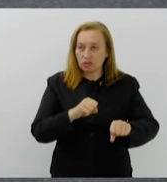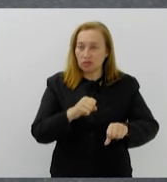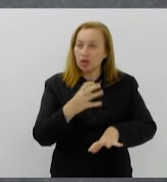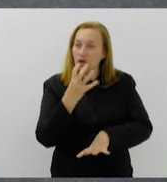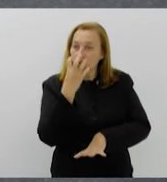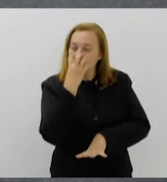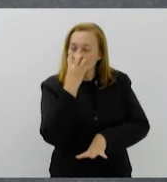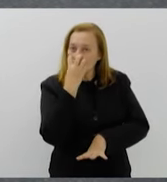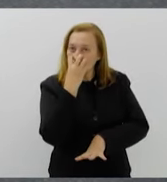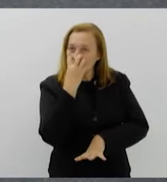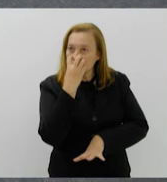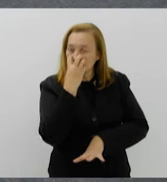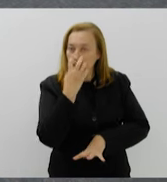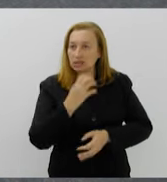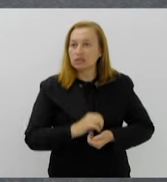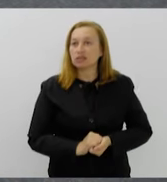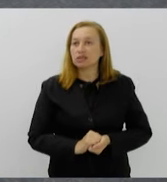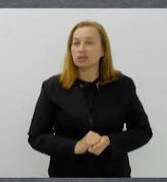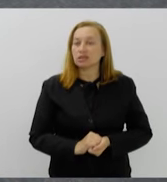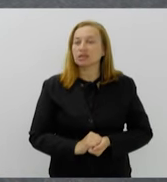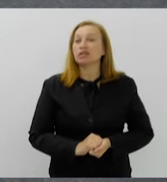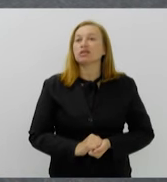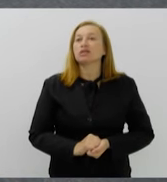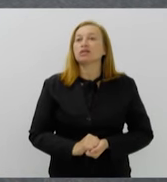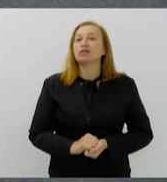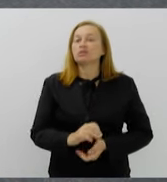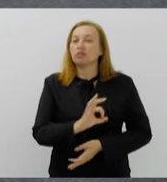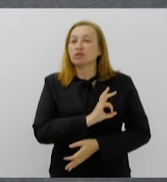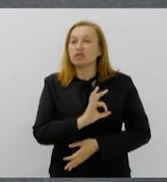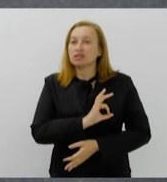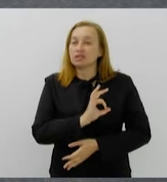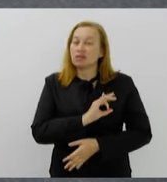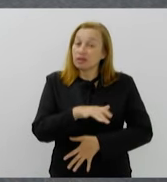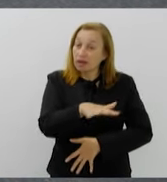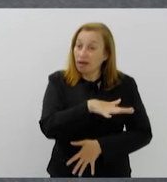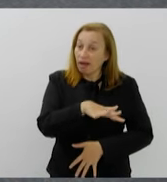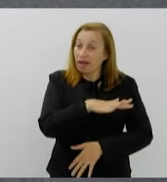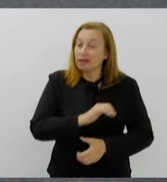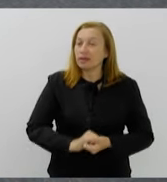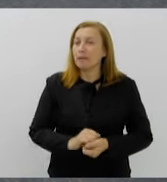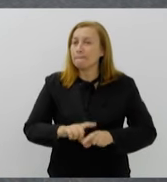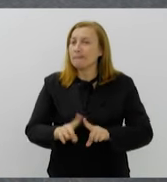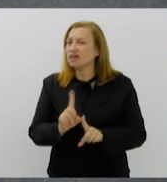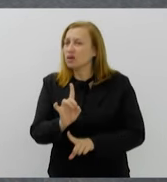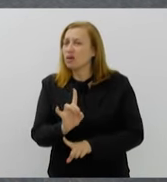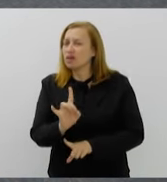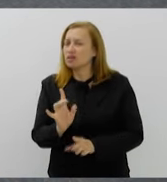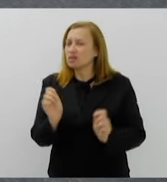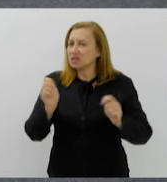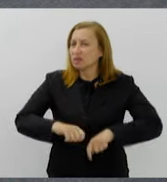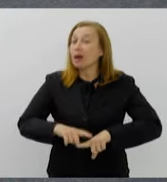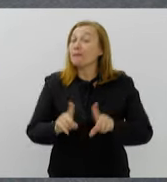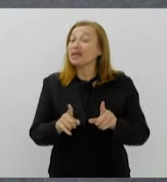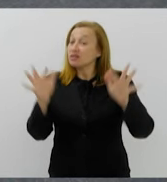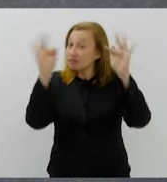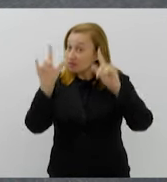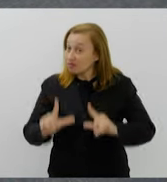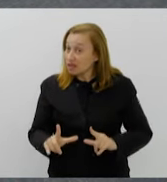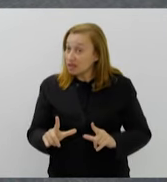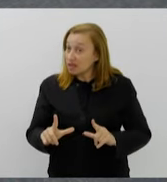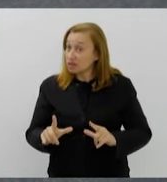cirúrgico veterinário daquela unidade mas não é sobre essa competência fico feliz que o